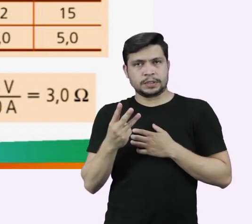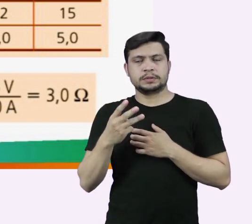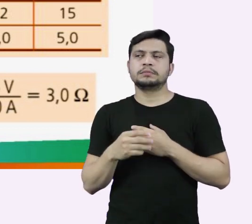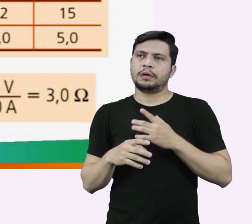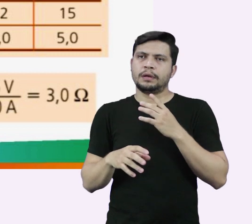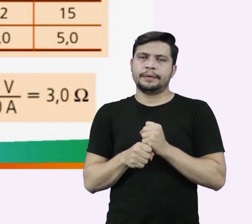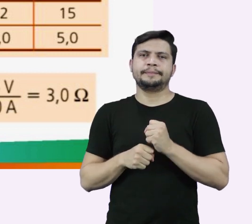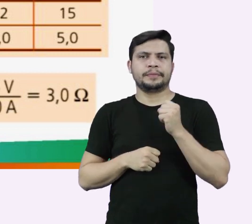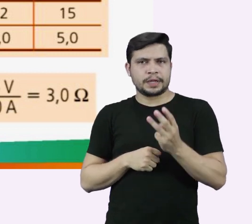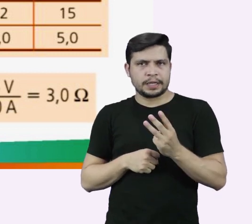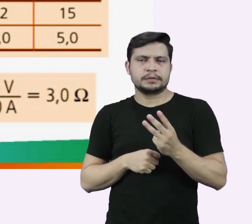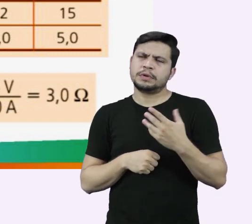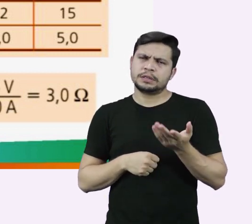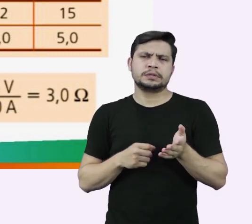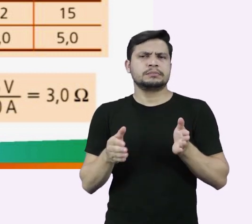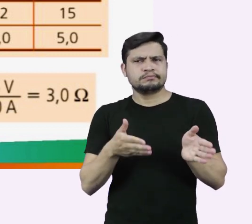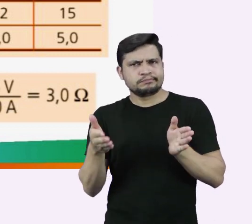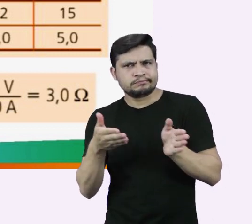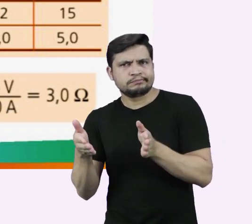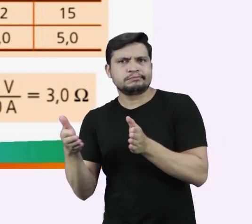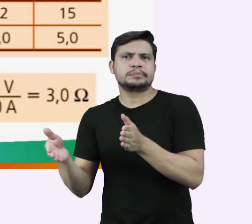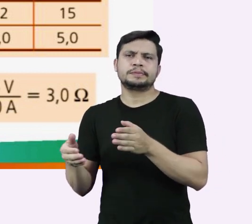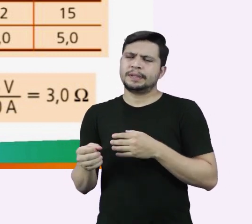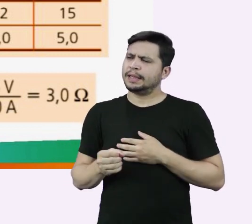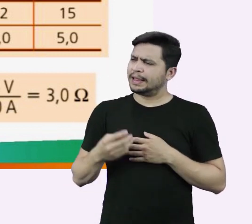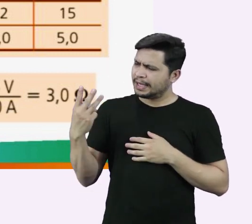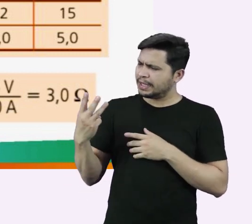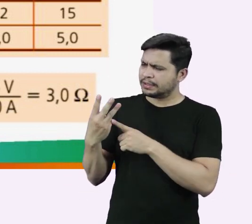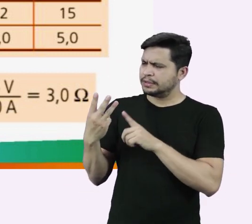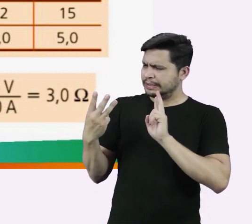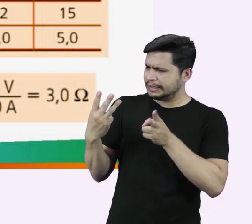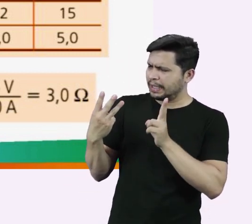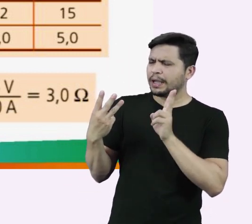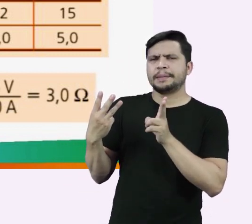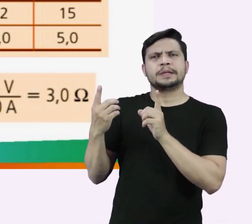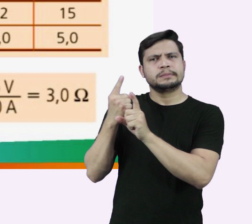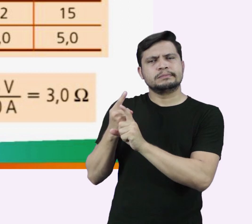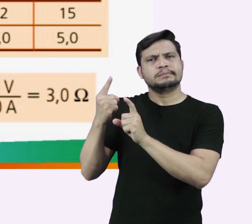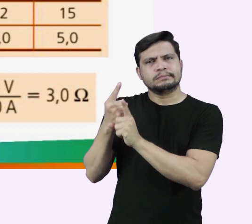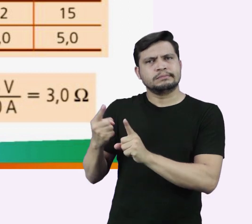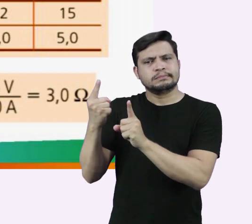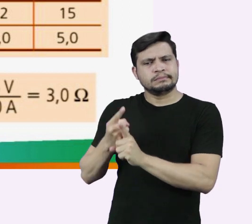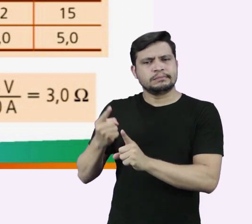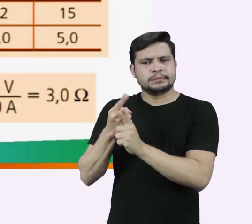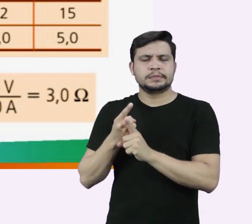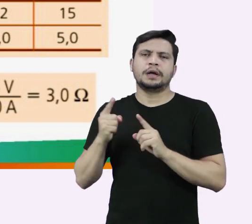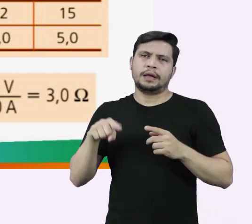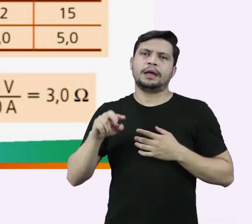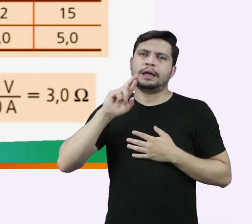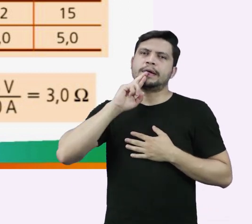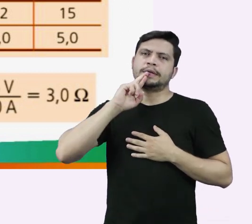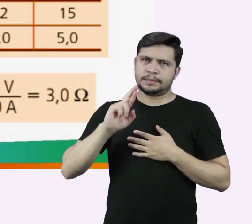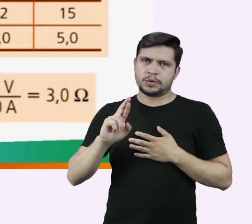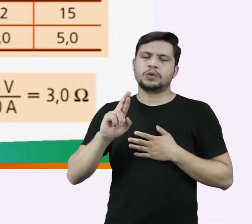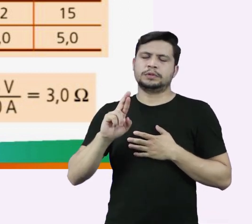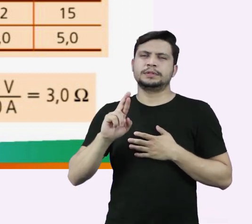dar 3. E assim sucessivamente. Esse 3, valor constante que está sempre aparecendo aí, é a resposta macroscópica a respeito